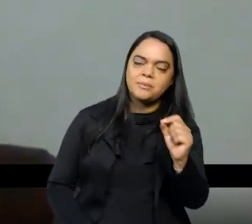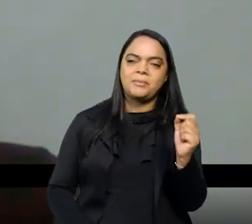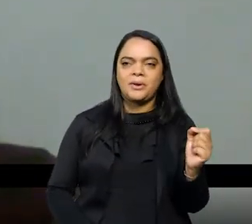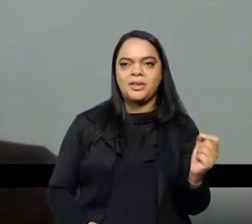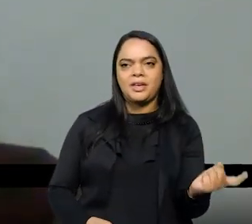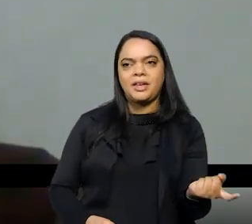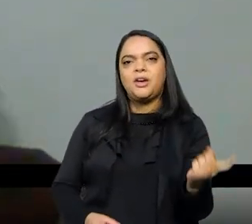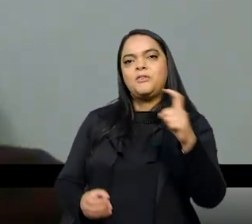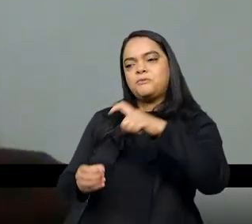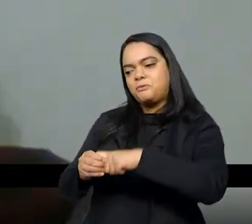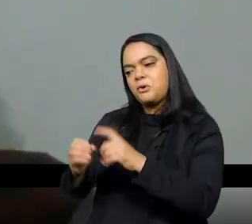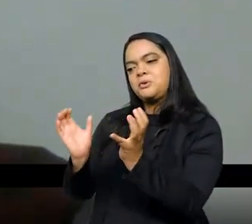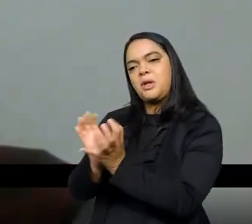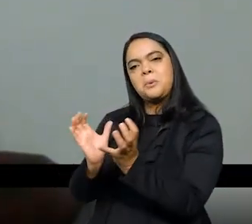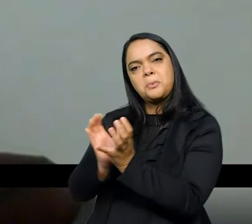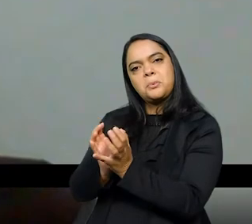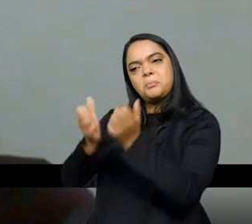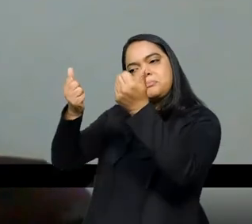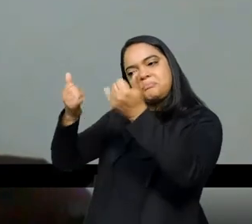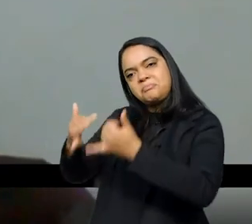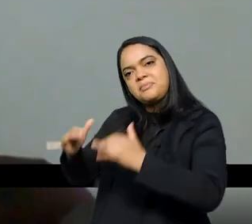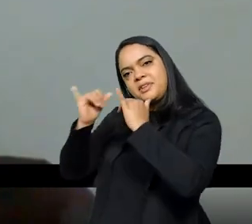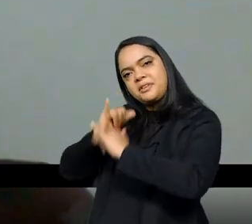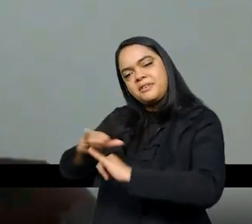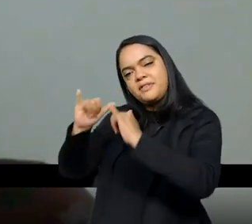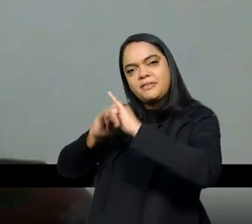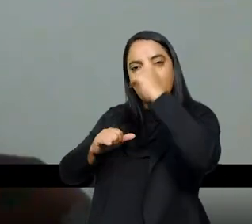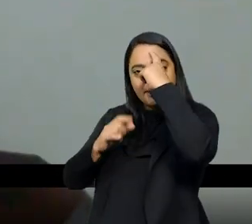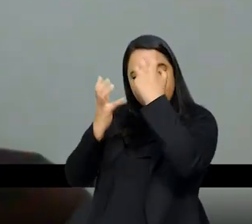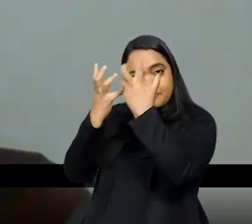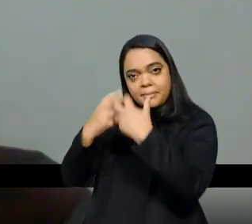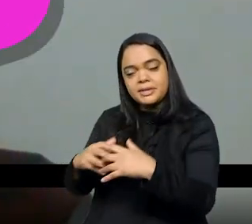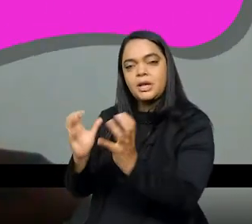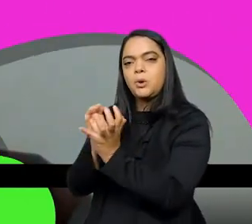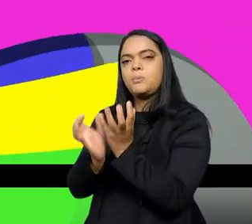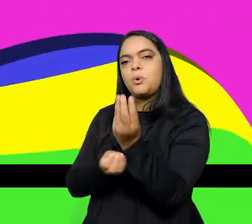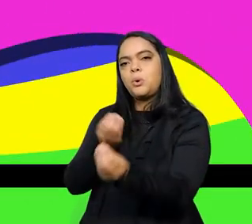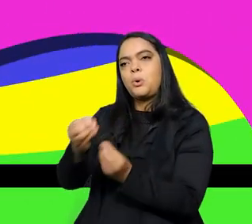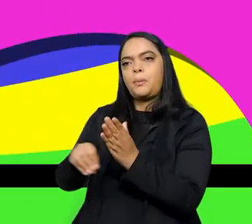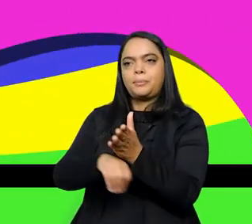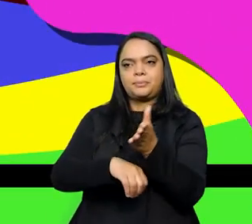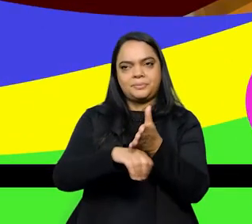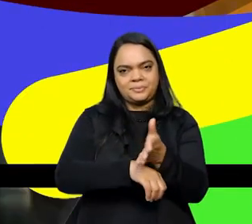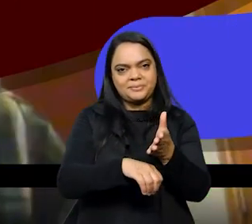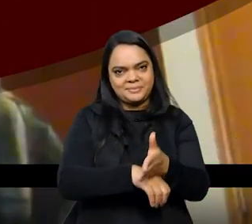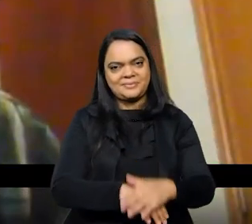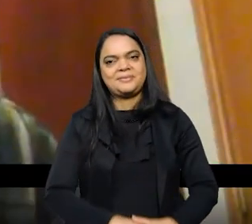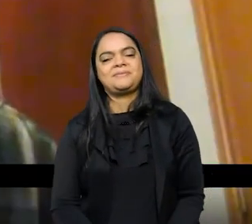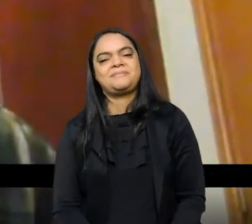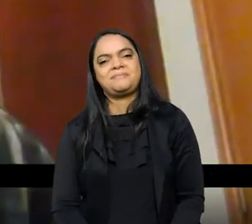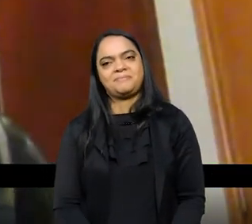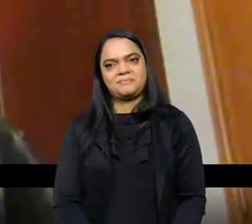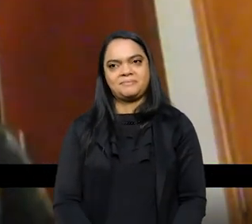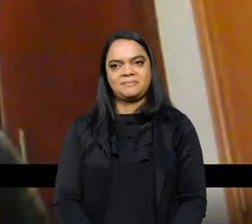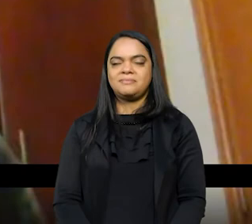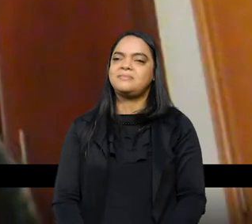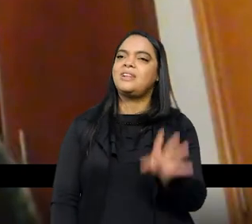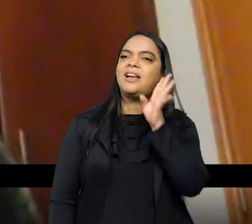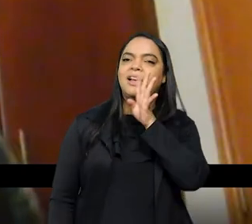ao grupo com as informações e pensar coletivamente formas de participar, né, dessa proposta. É muito legal a gente ver,